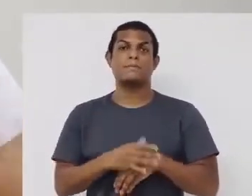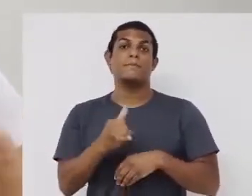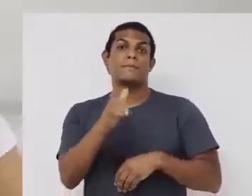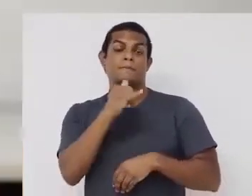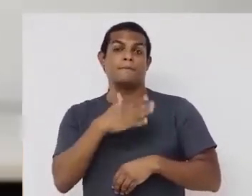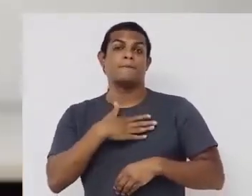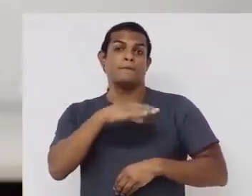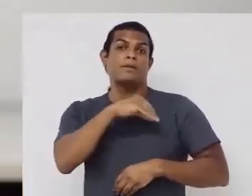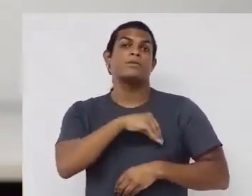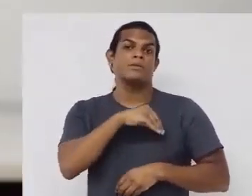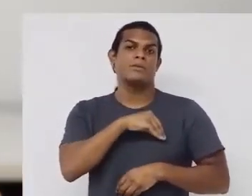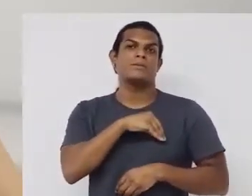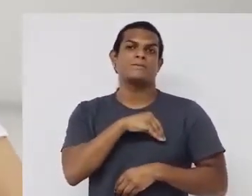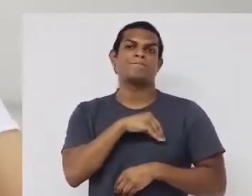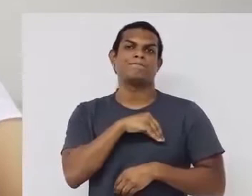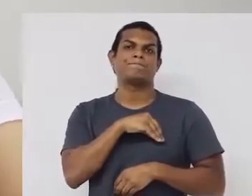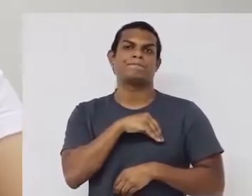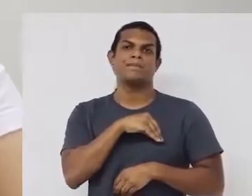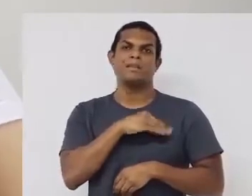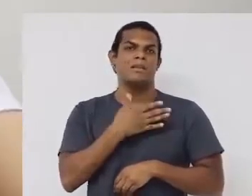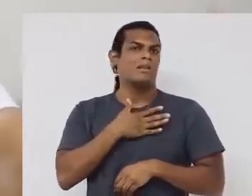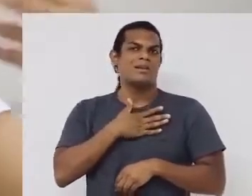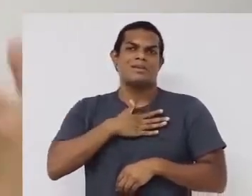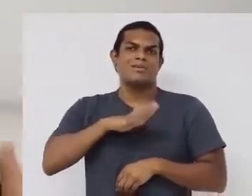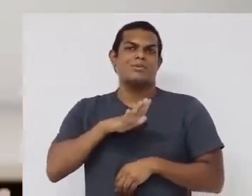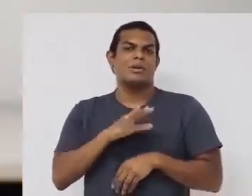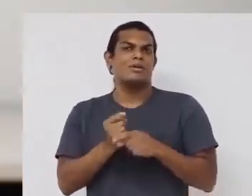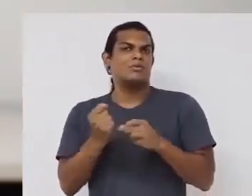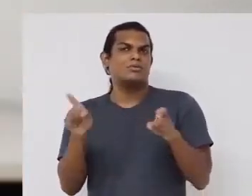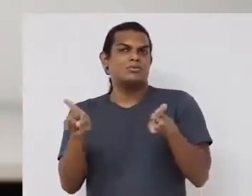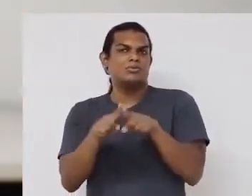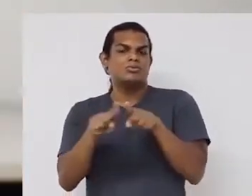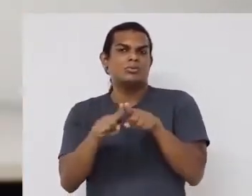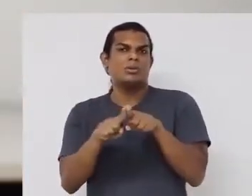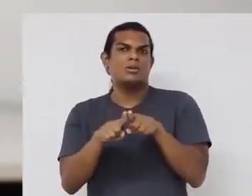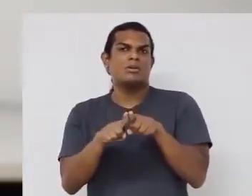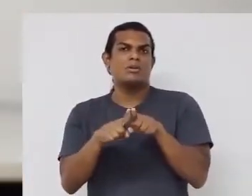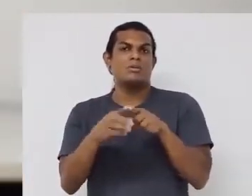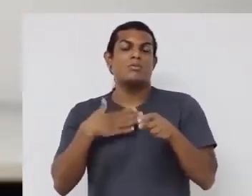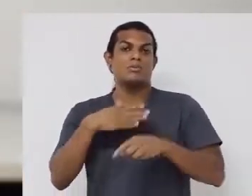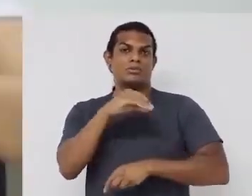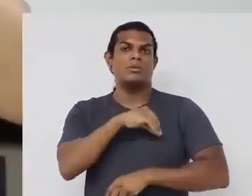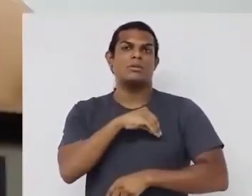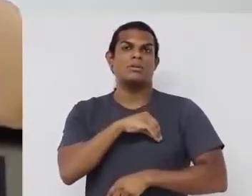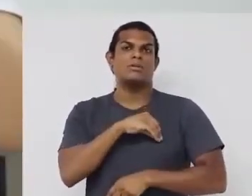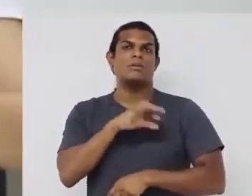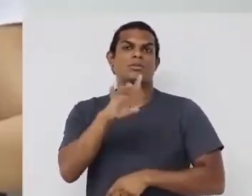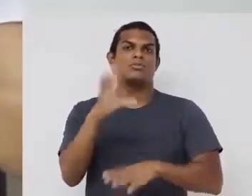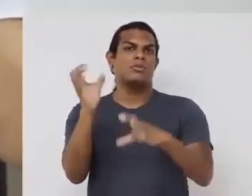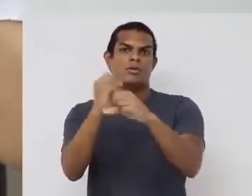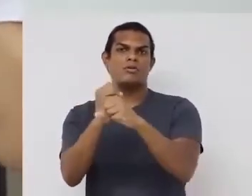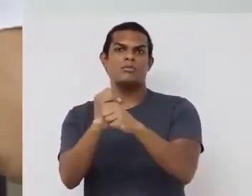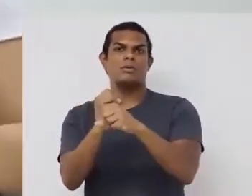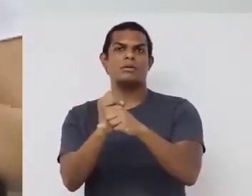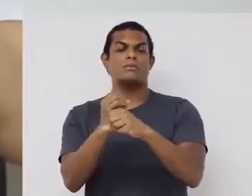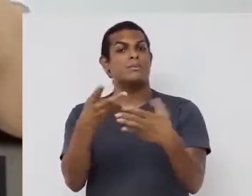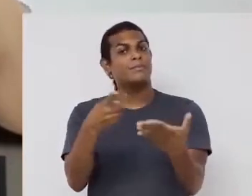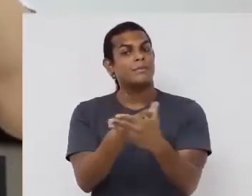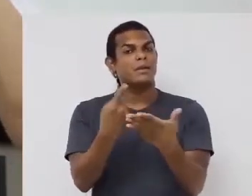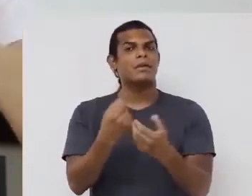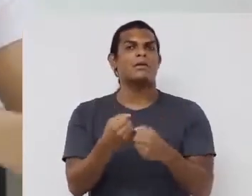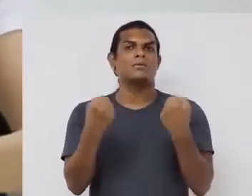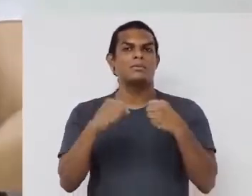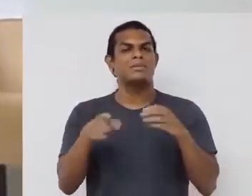quero contabilizar ali o meu salário de dono. Eu vou pegar somente o resultado. Isso está errado. Eu tenho que